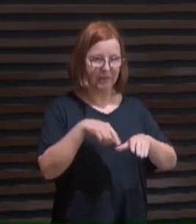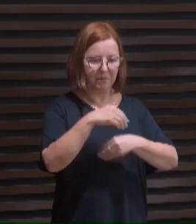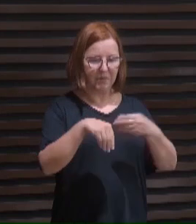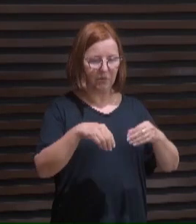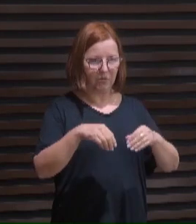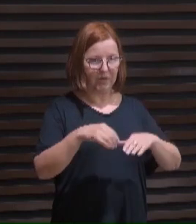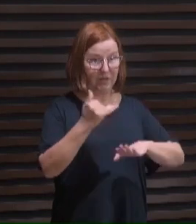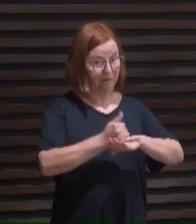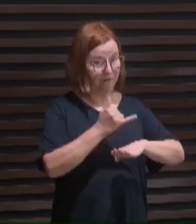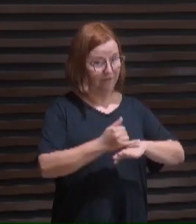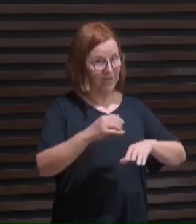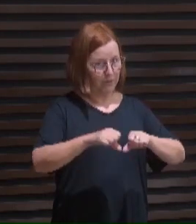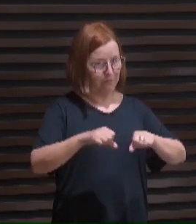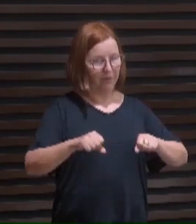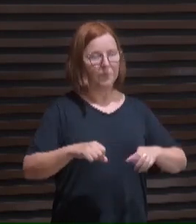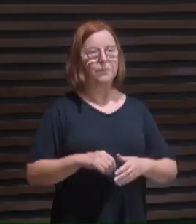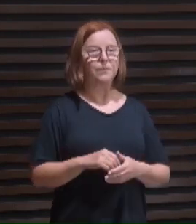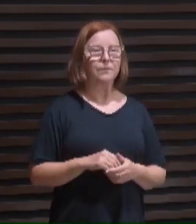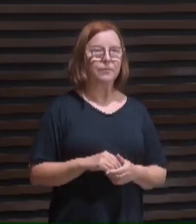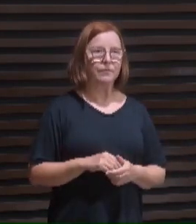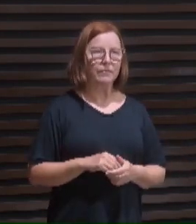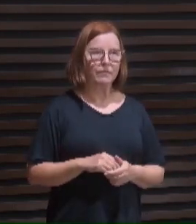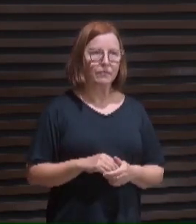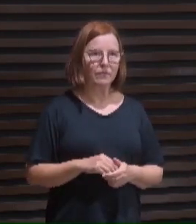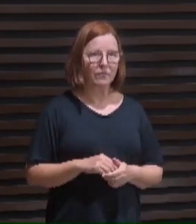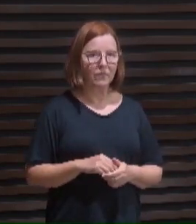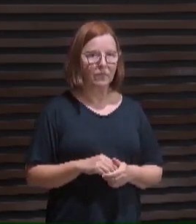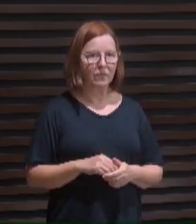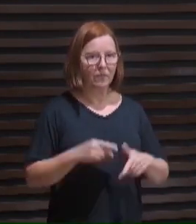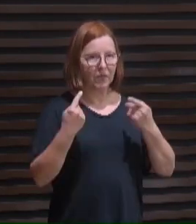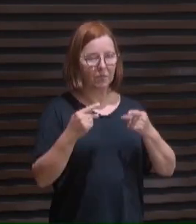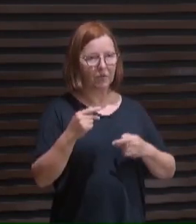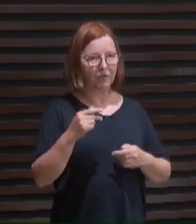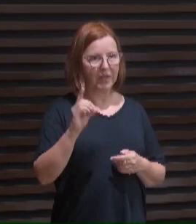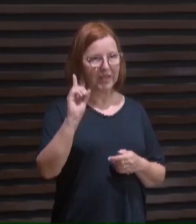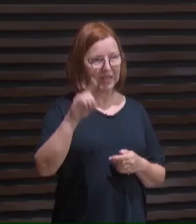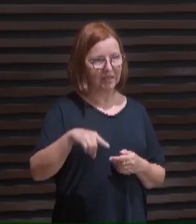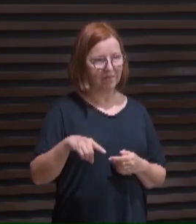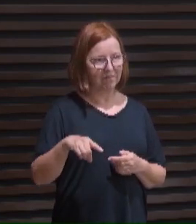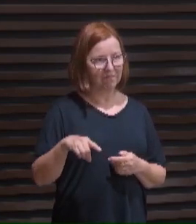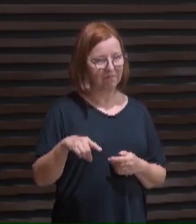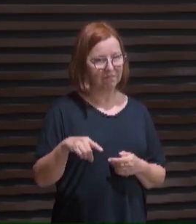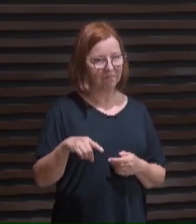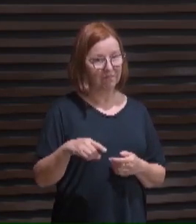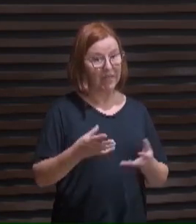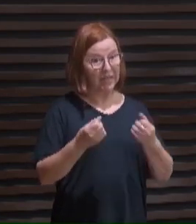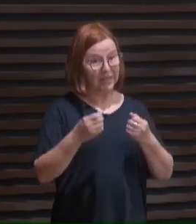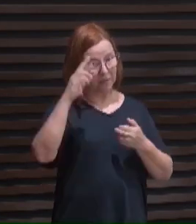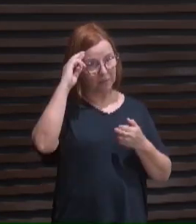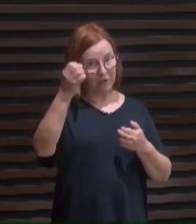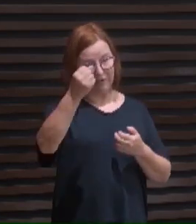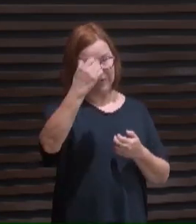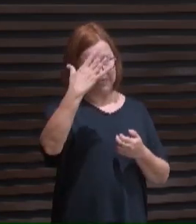barro. E o profeta Daniel recebeu do Senhor a revelação de que